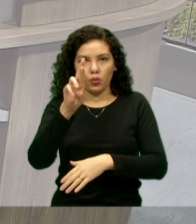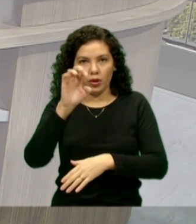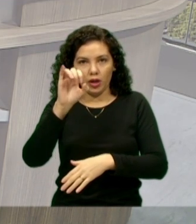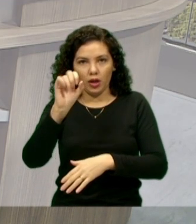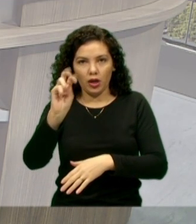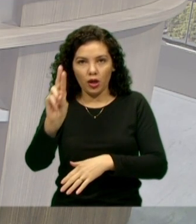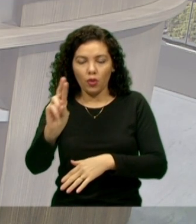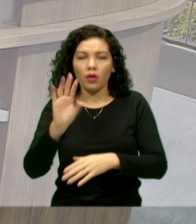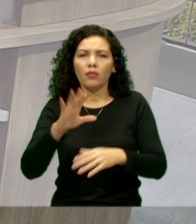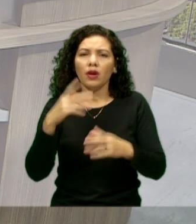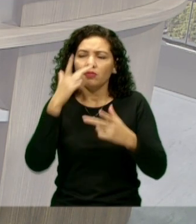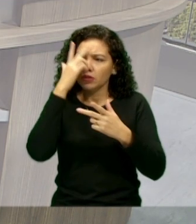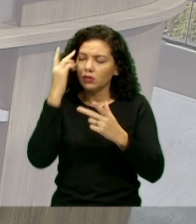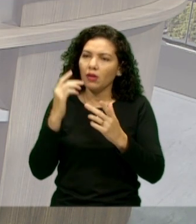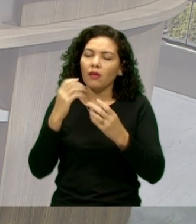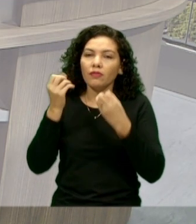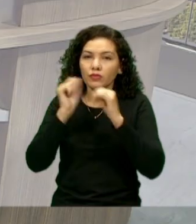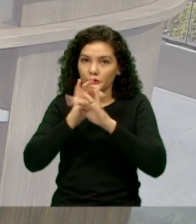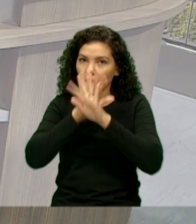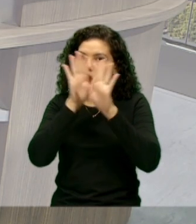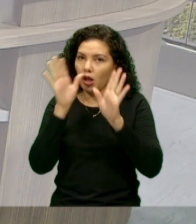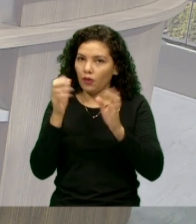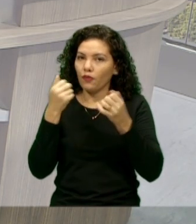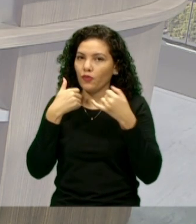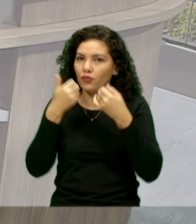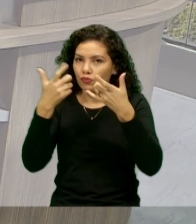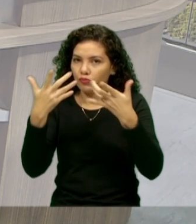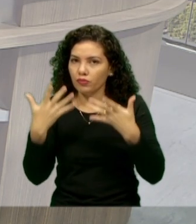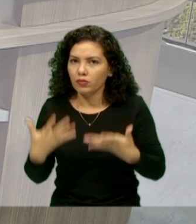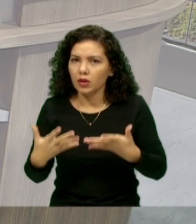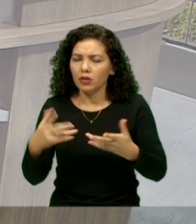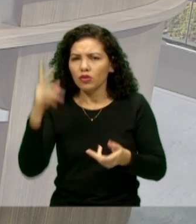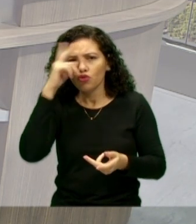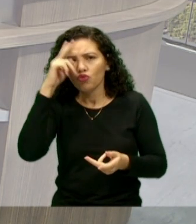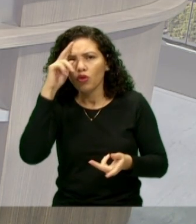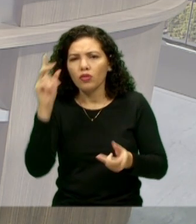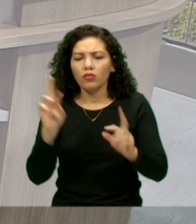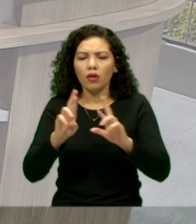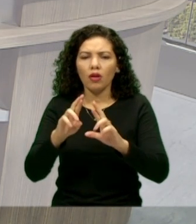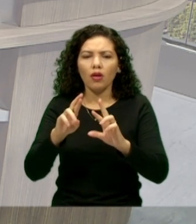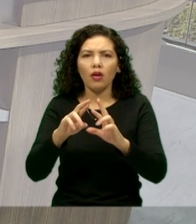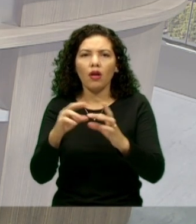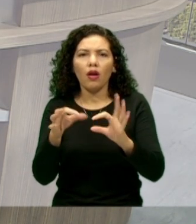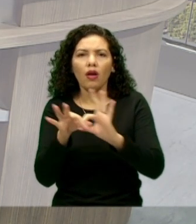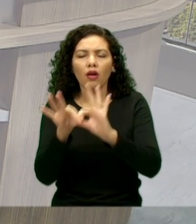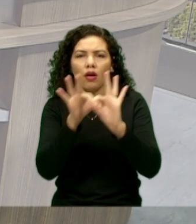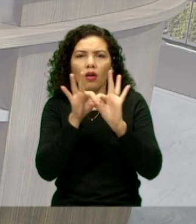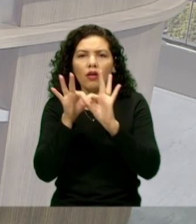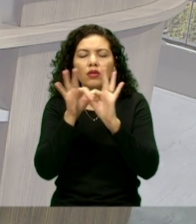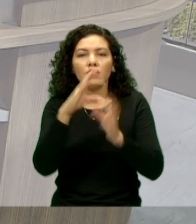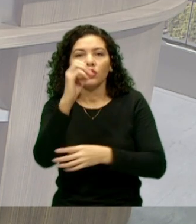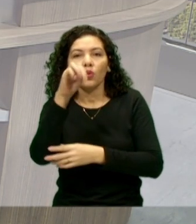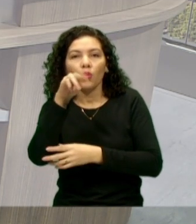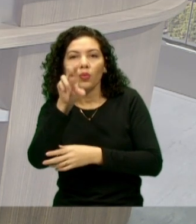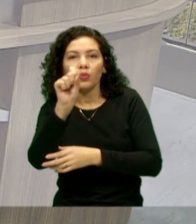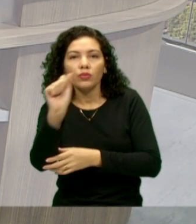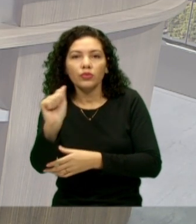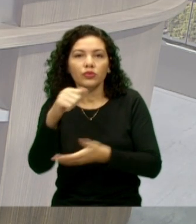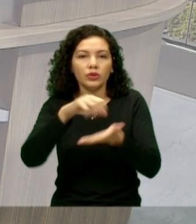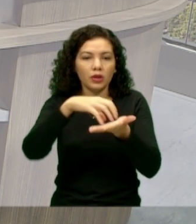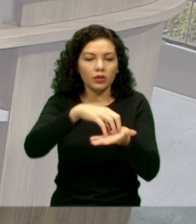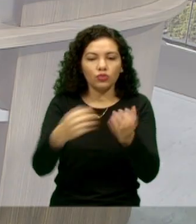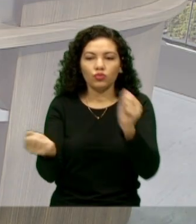pessoas entenderem como é que foi o histórico dessa relação do Comusa com a Prefeitura que resultou nessa